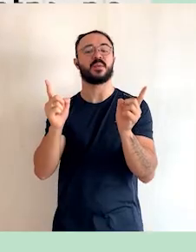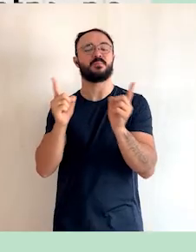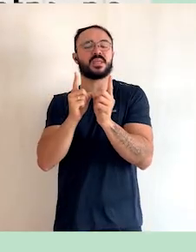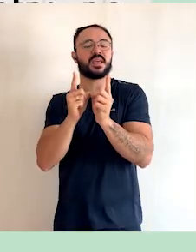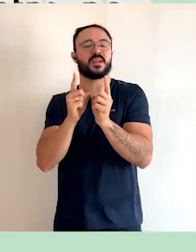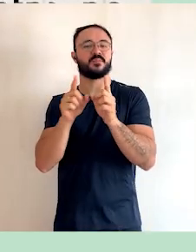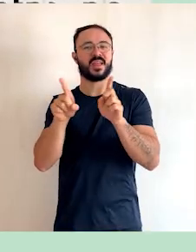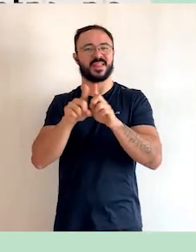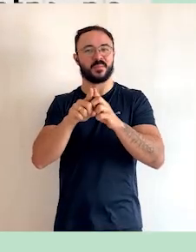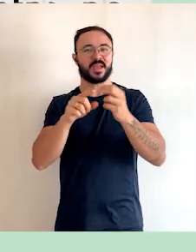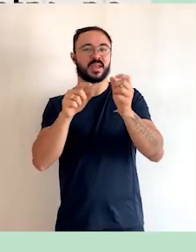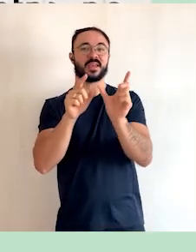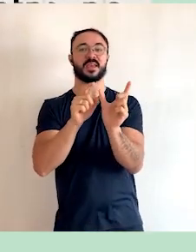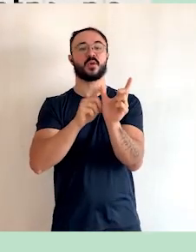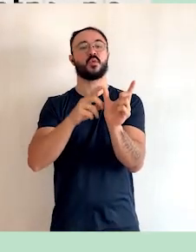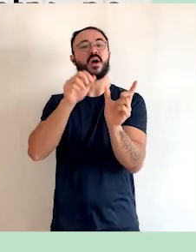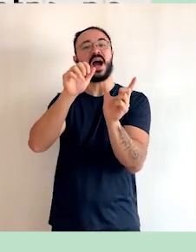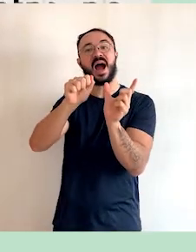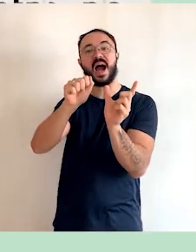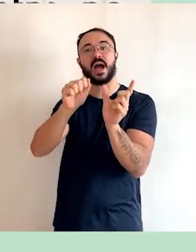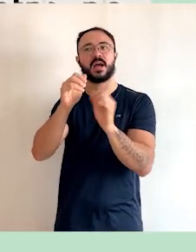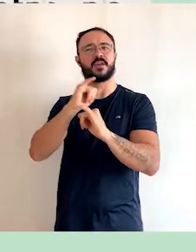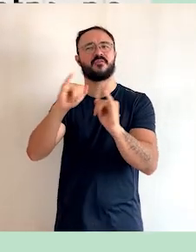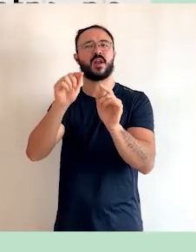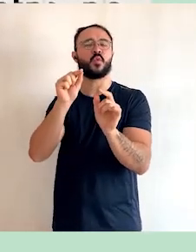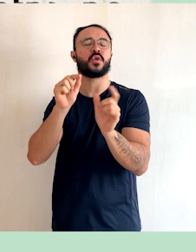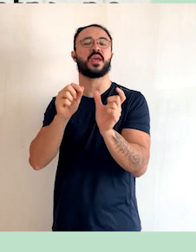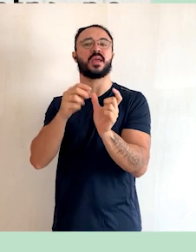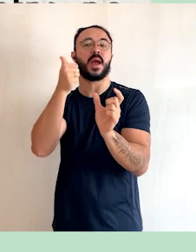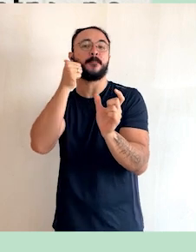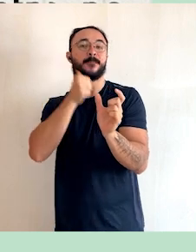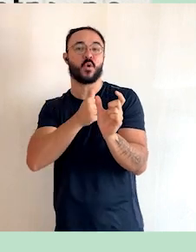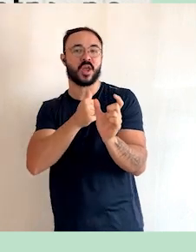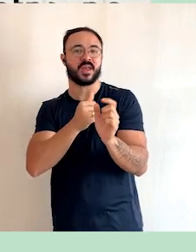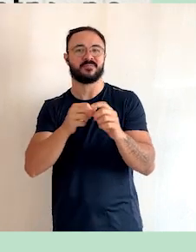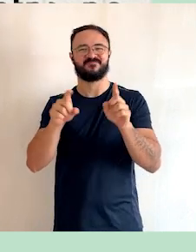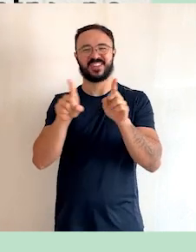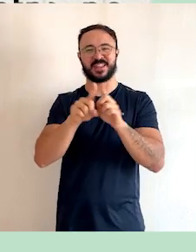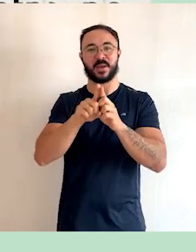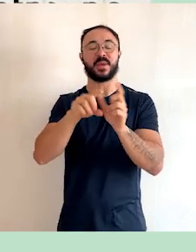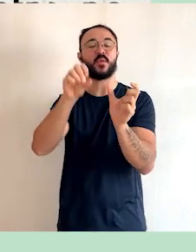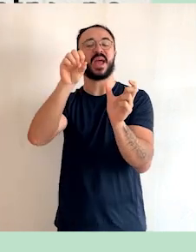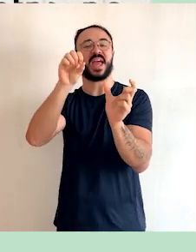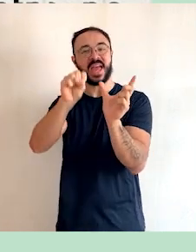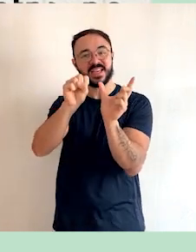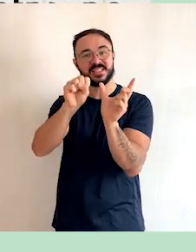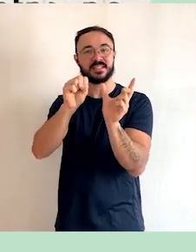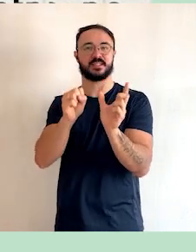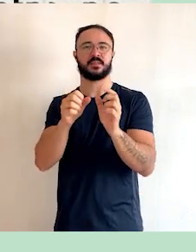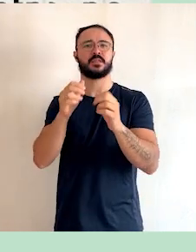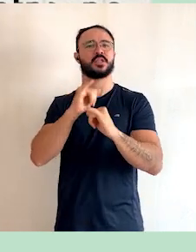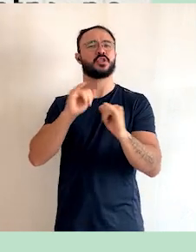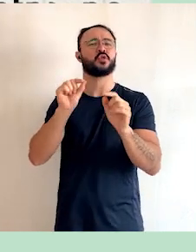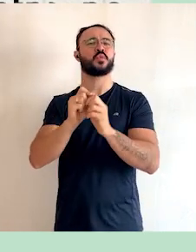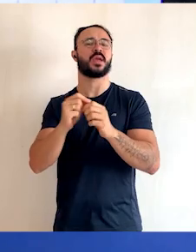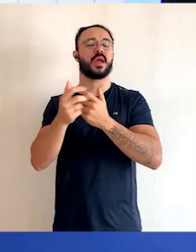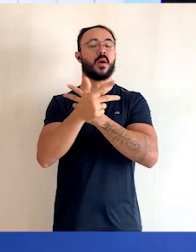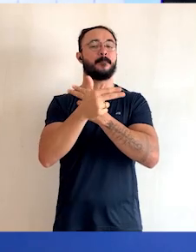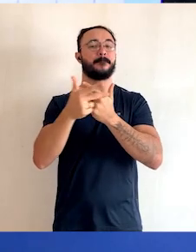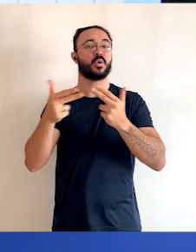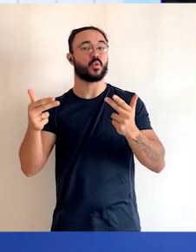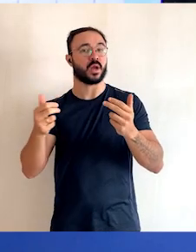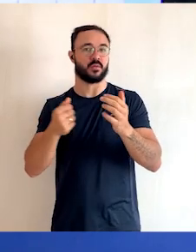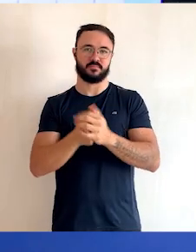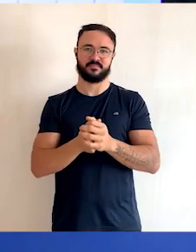indica que a palavra pertence ao gênero feminino. E temos o s, que é o que indica que a palavra se encontra no plural.